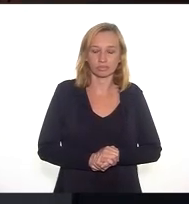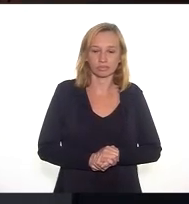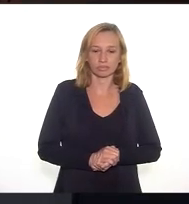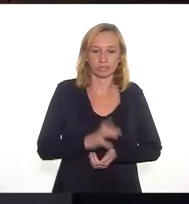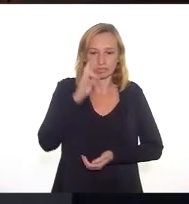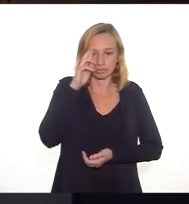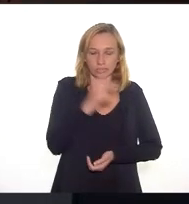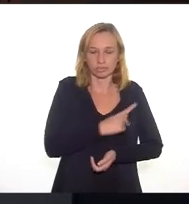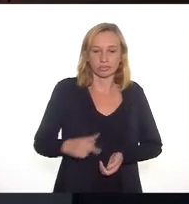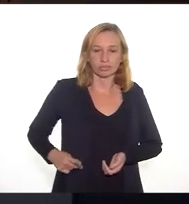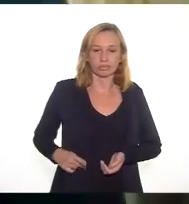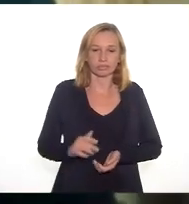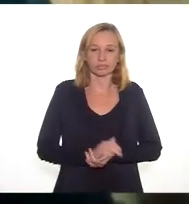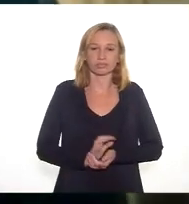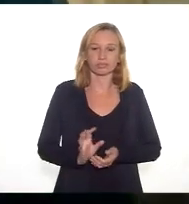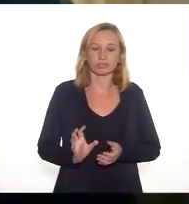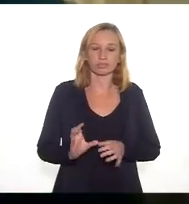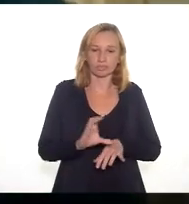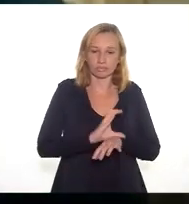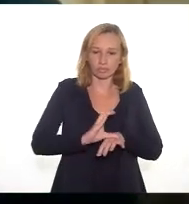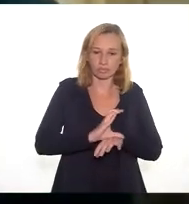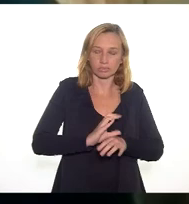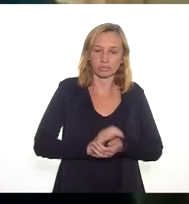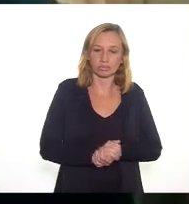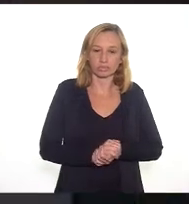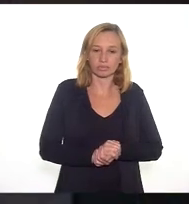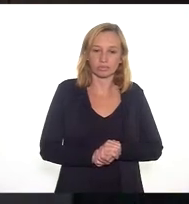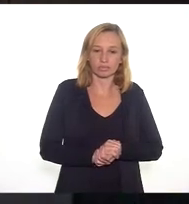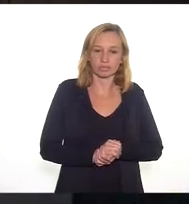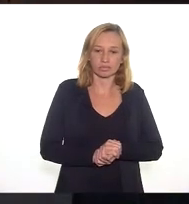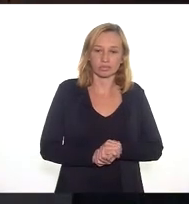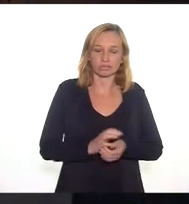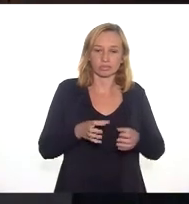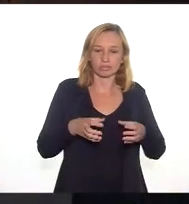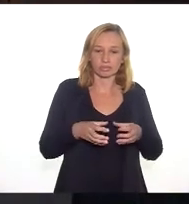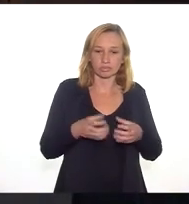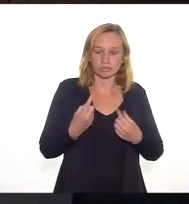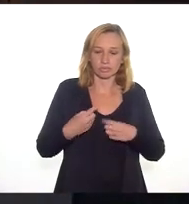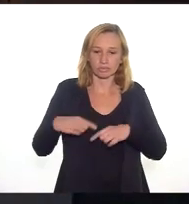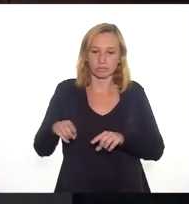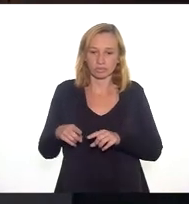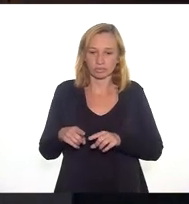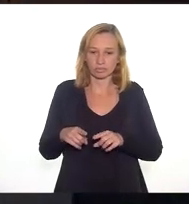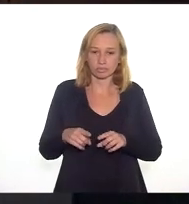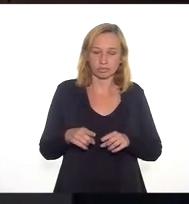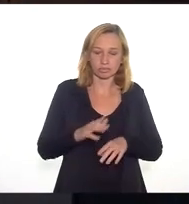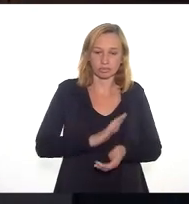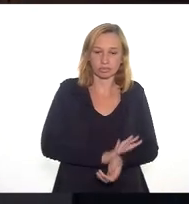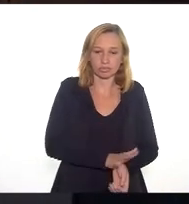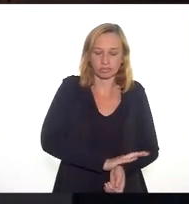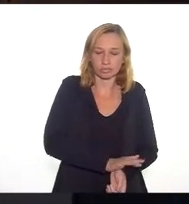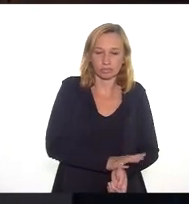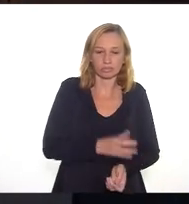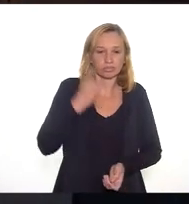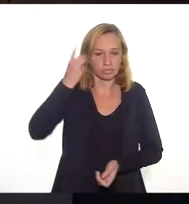Senhor presidente, o parecer é pela constitucionalidade. Pela Comissão de Combate às Discriminações, deputado Carlos Mink.